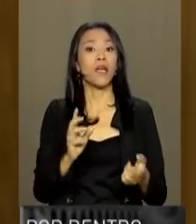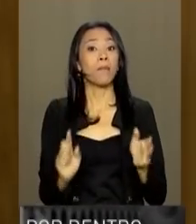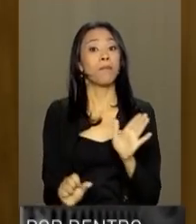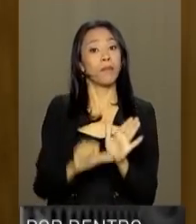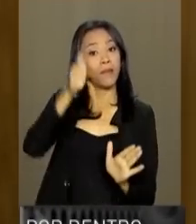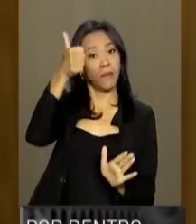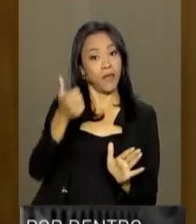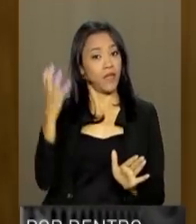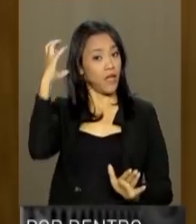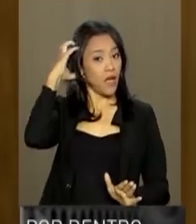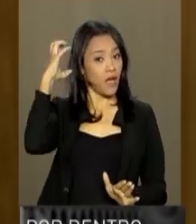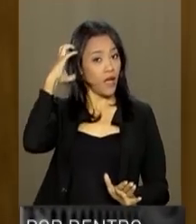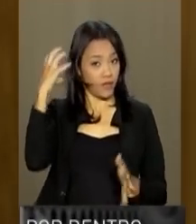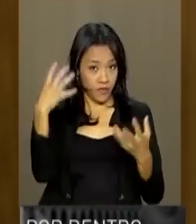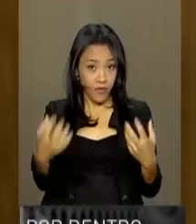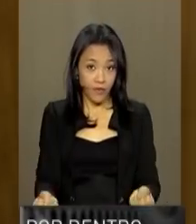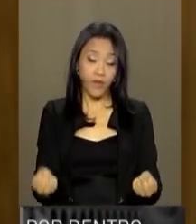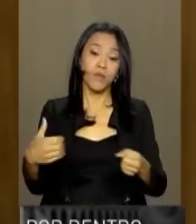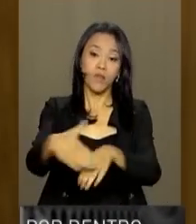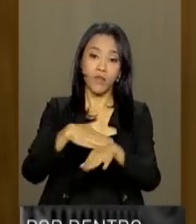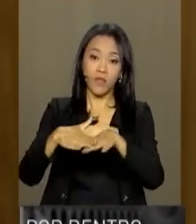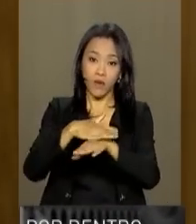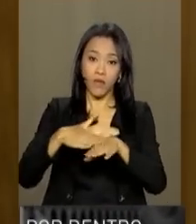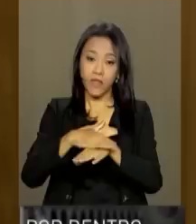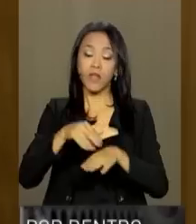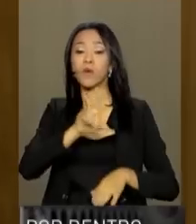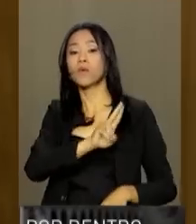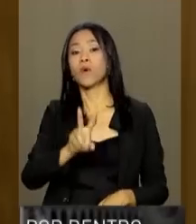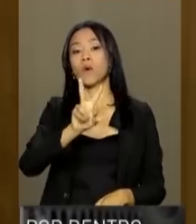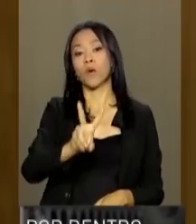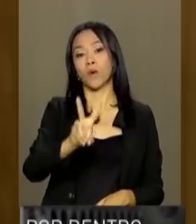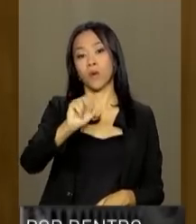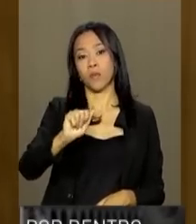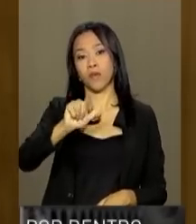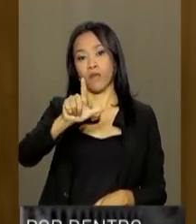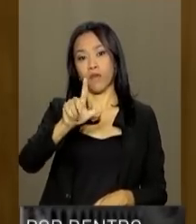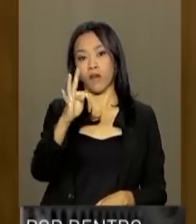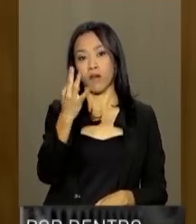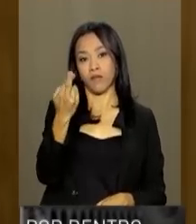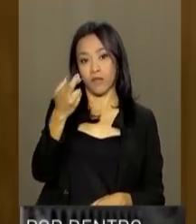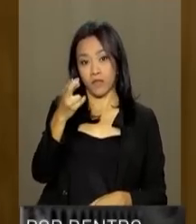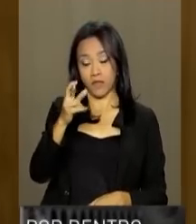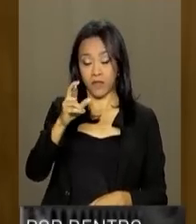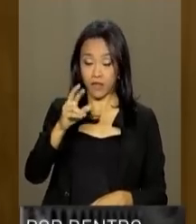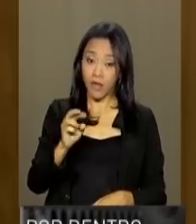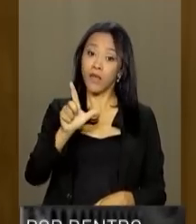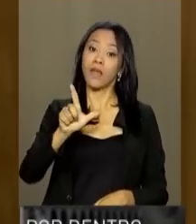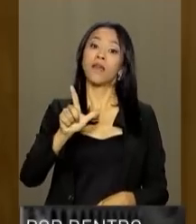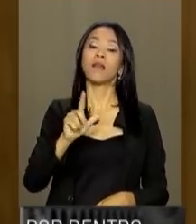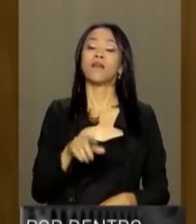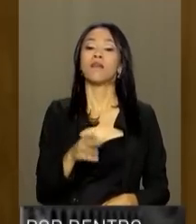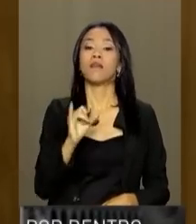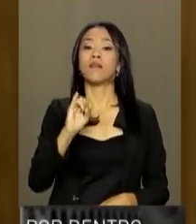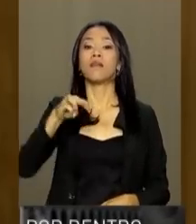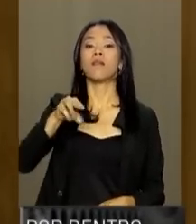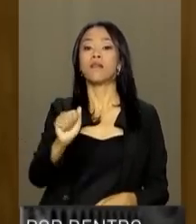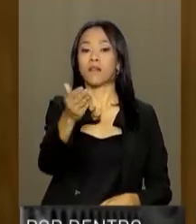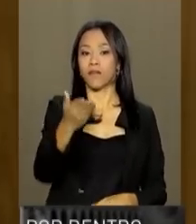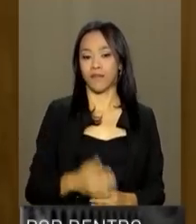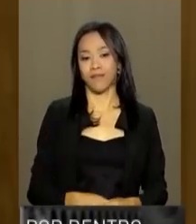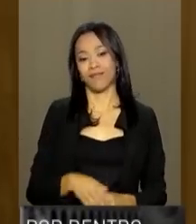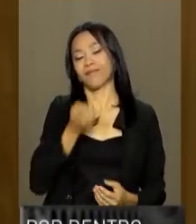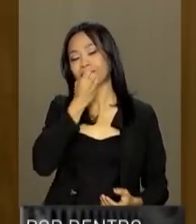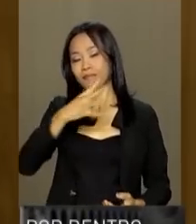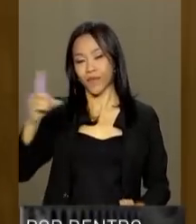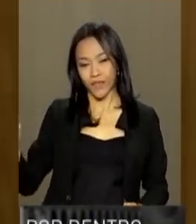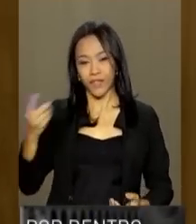emissora na linha vamos então conversar com o walter lima da rádio nacional de brasília olá walter bom dia pra você olá bom dia também pra